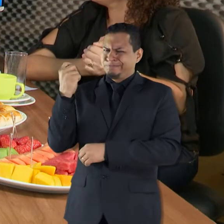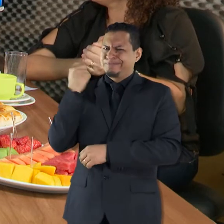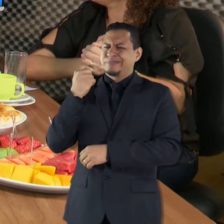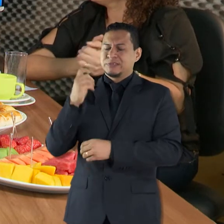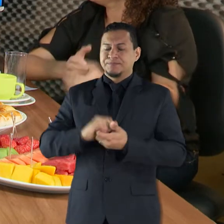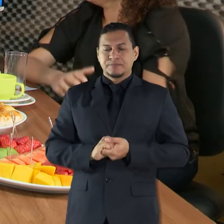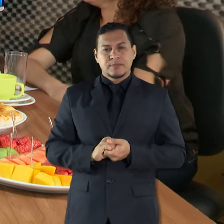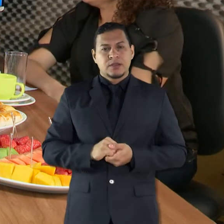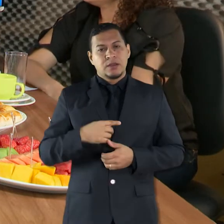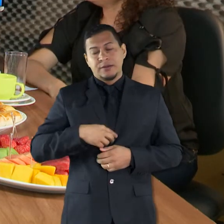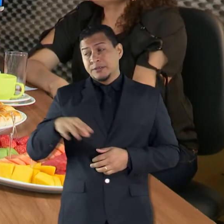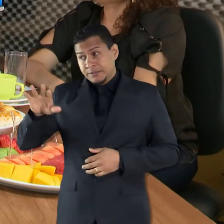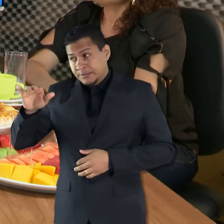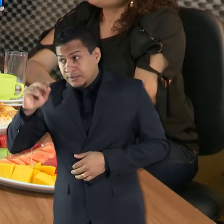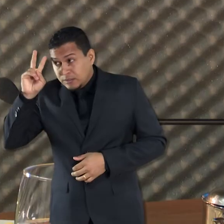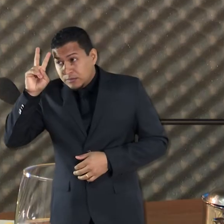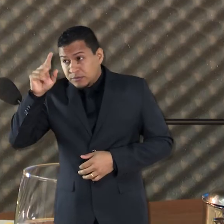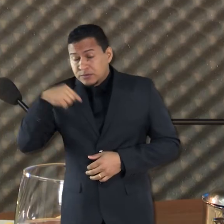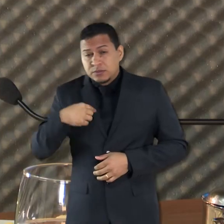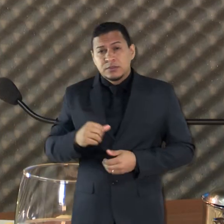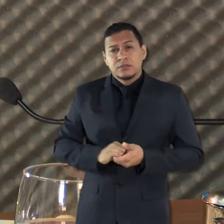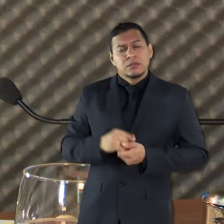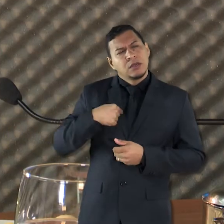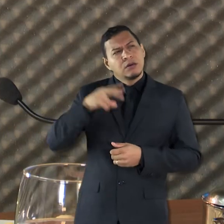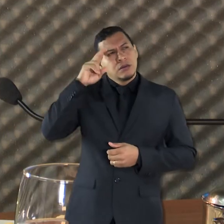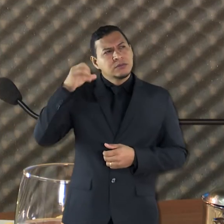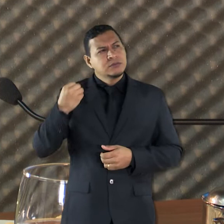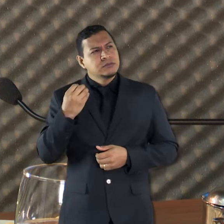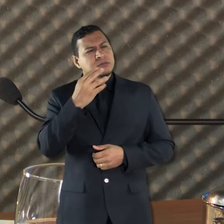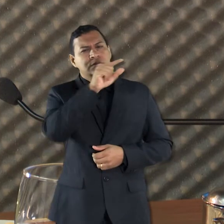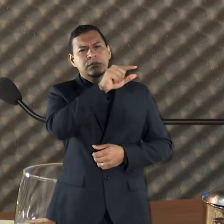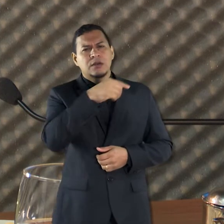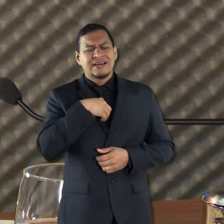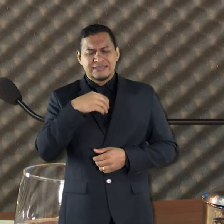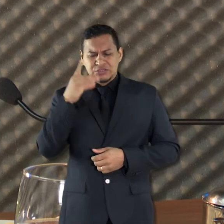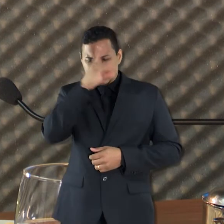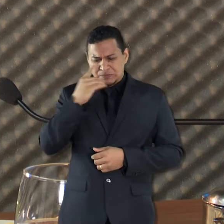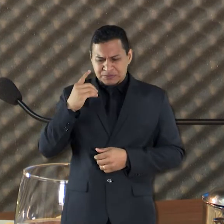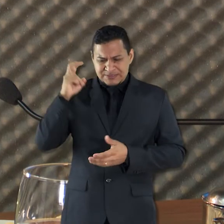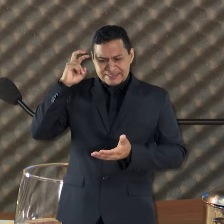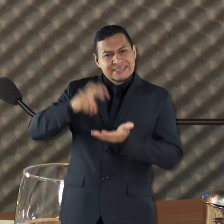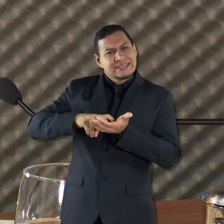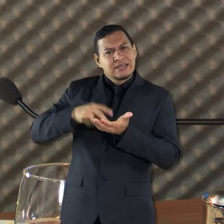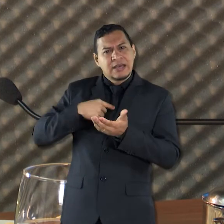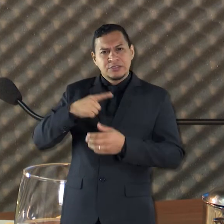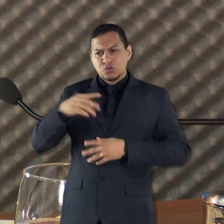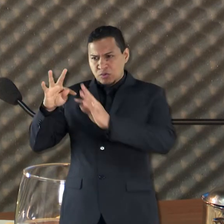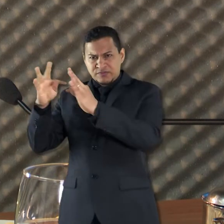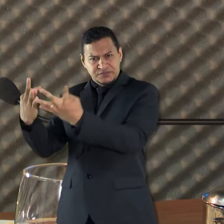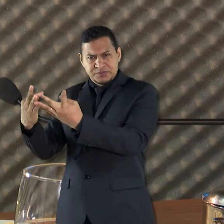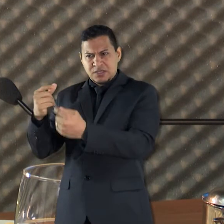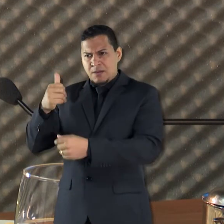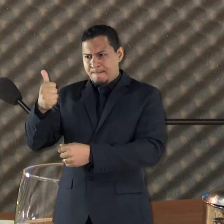te contar uma história. Uma vez eu estava saindo de casa e eu saí, era domingo de manhã, fui comprar pão, aí tinha